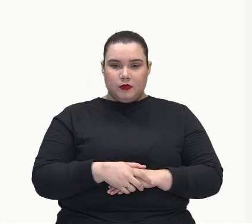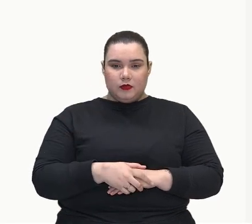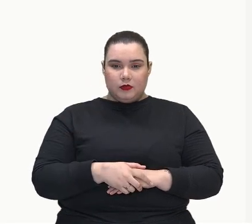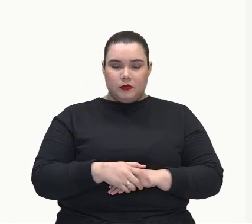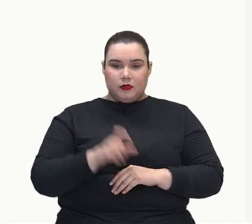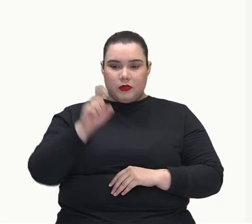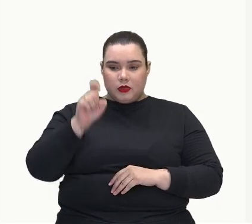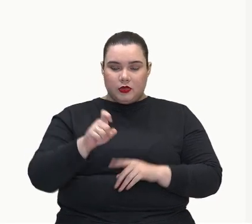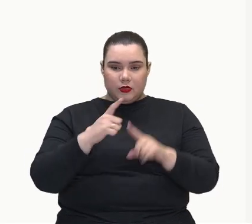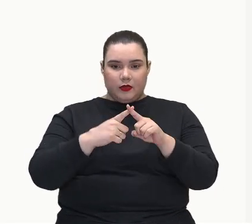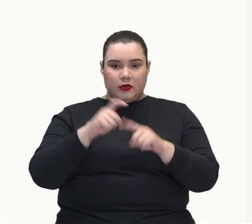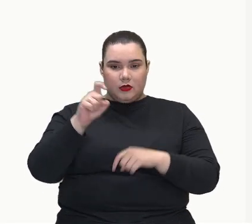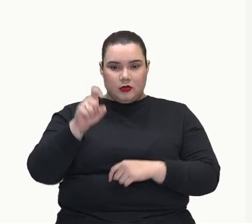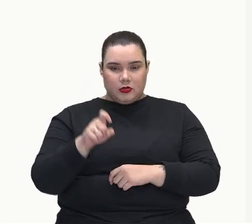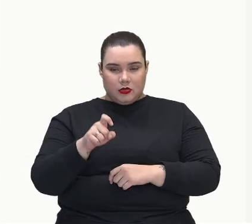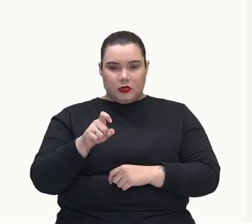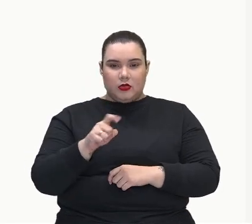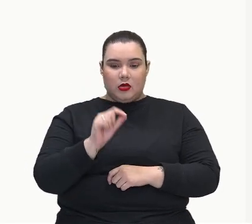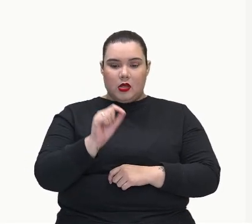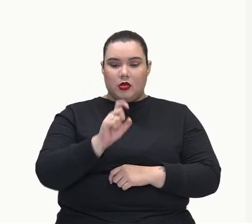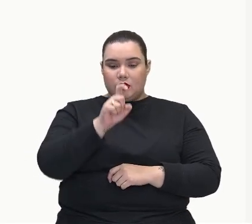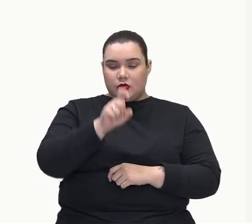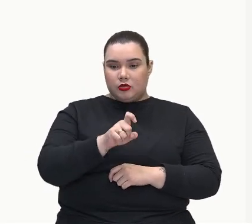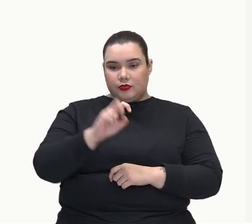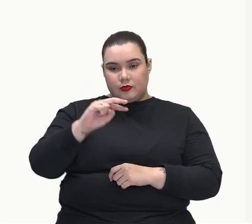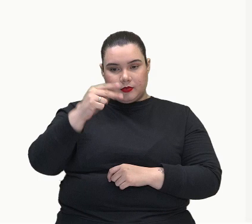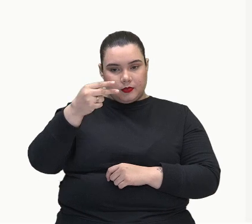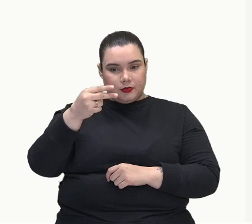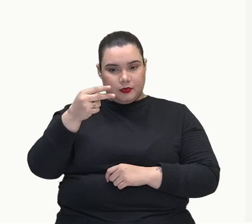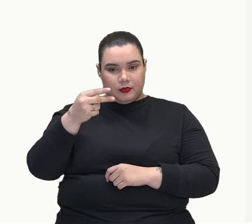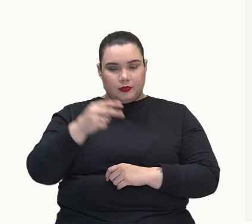X vezes x é x ao quadrado.